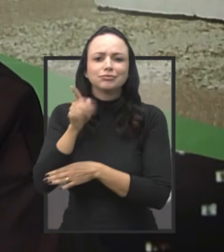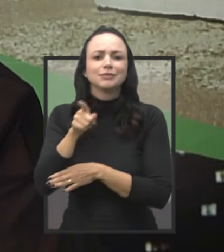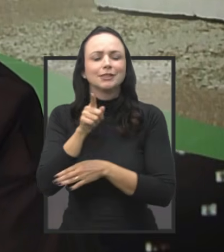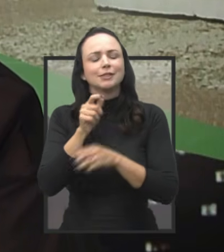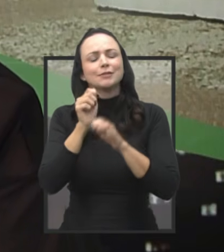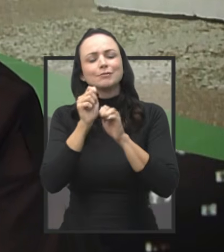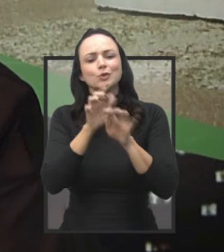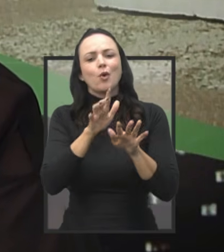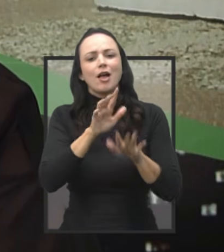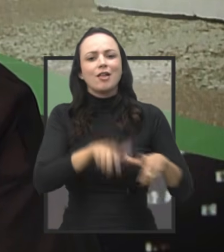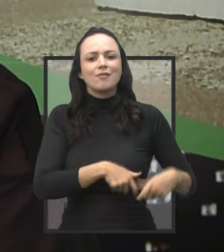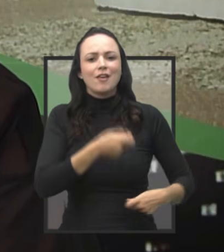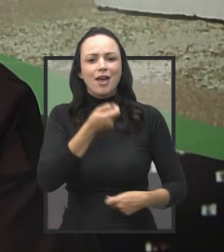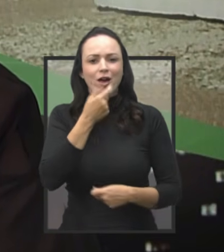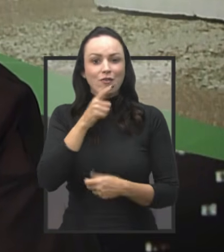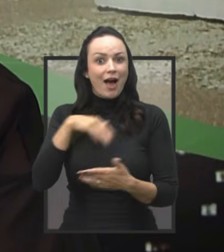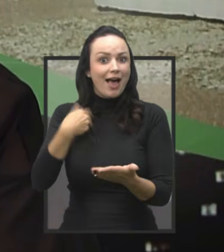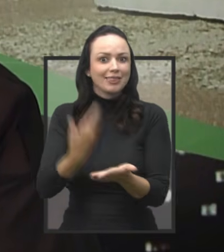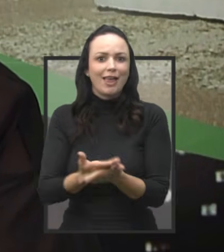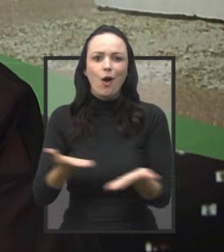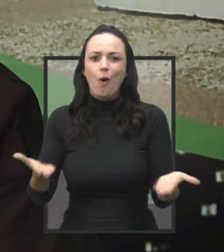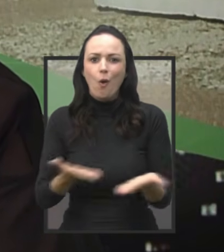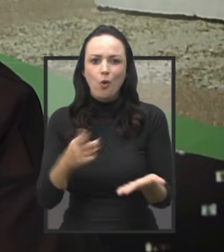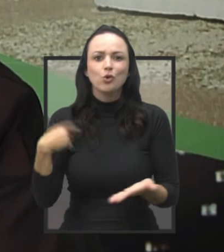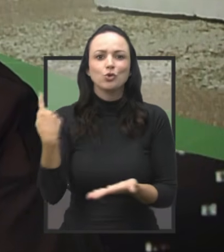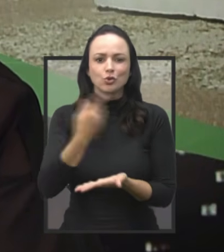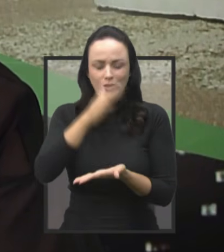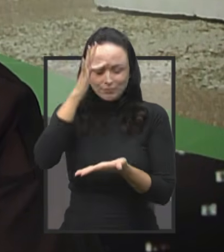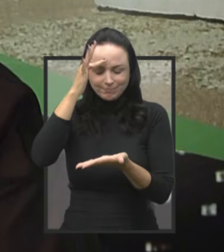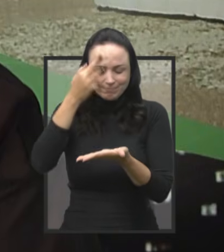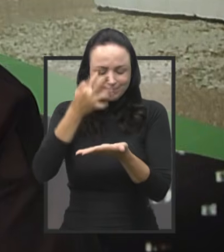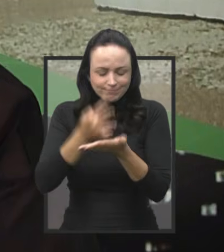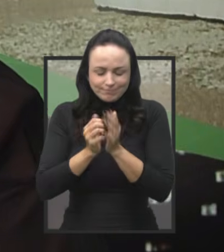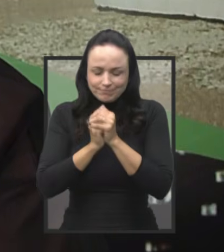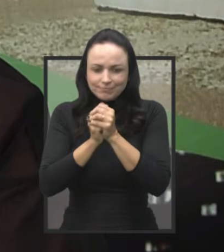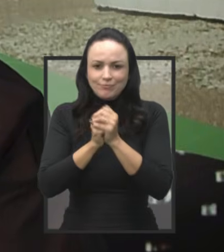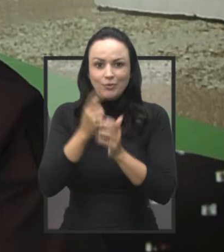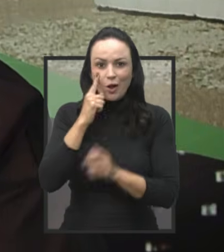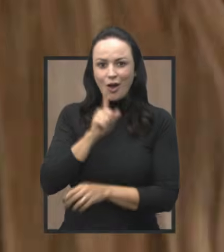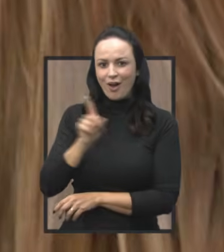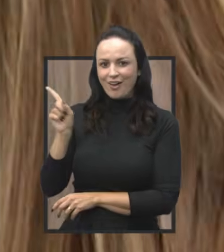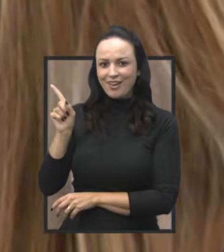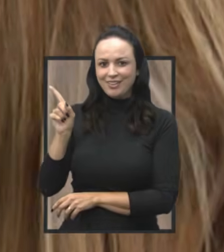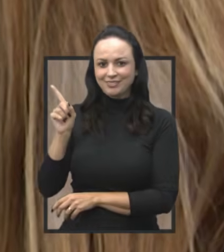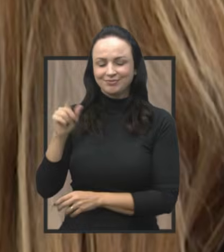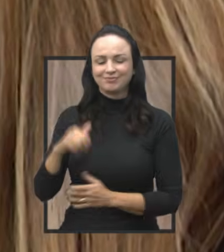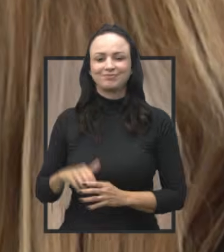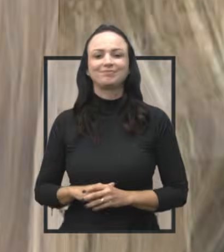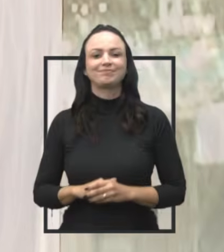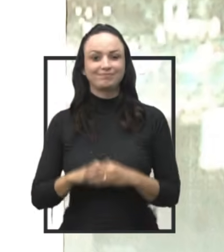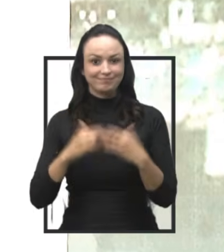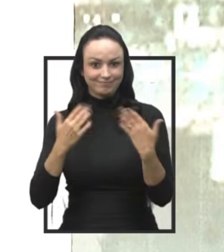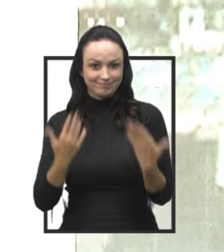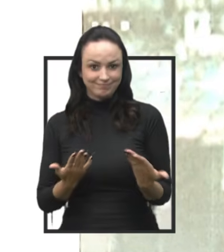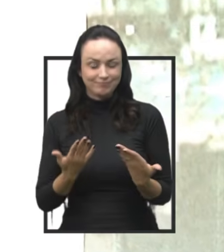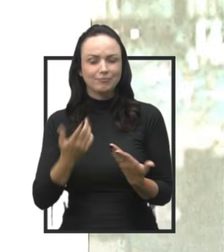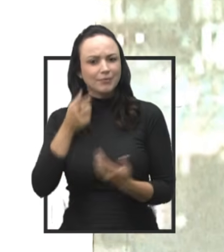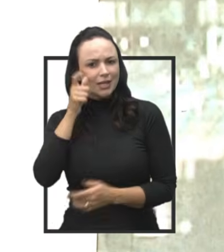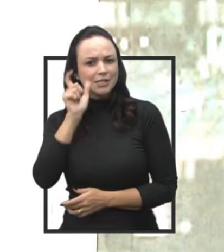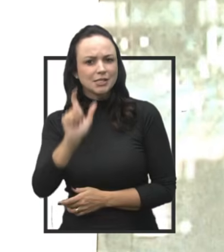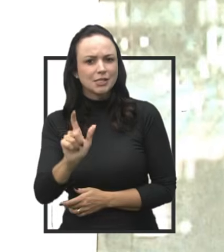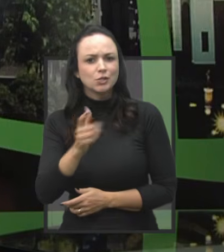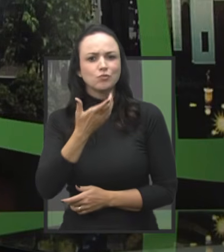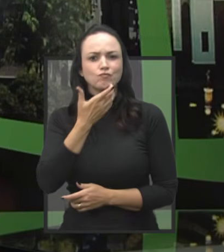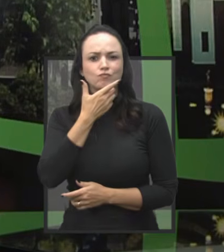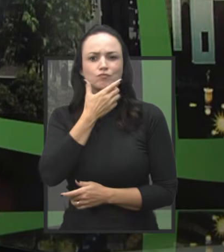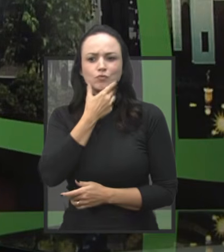o abençoado do Frei Galvão. E até hoje todos aqui somos muito devotos a Frei Galvão. Ele está aí do seu lado aí, ó. Não é muito interessante um